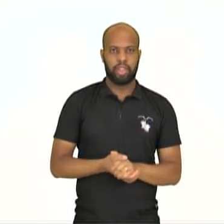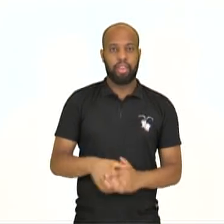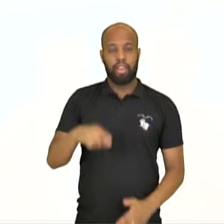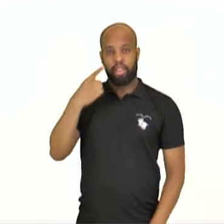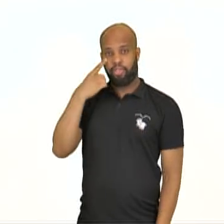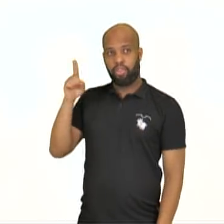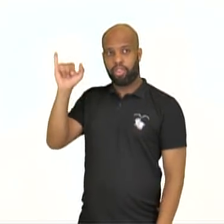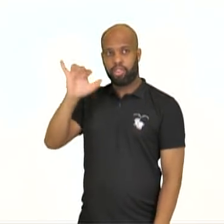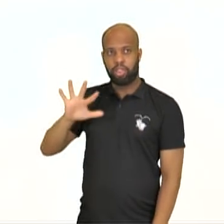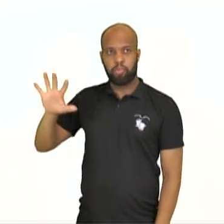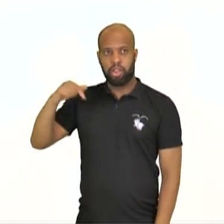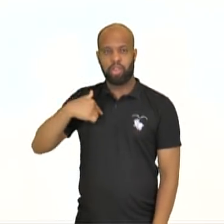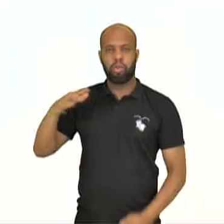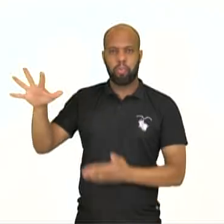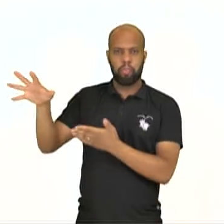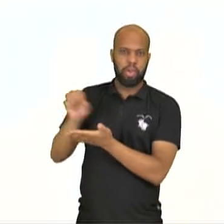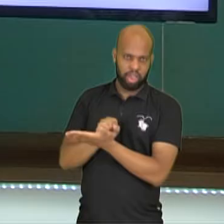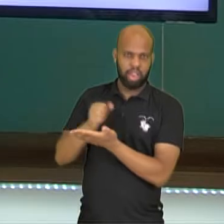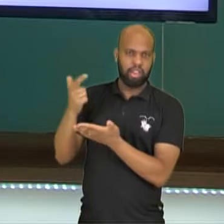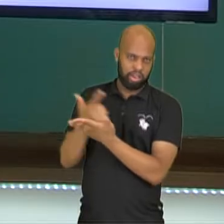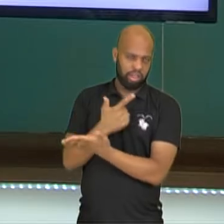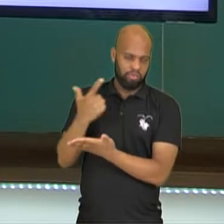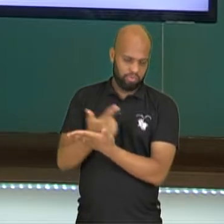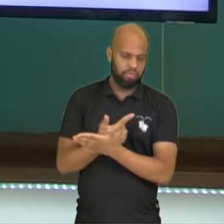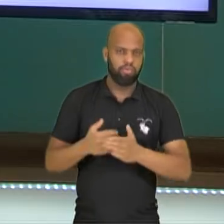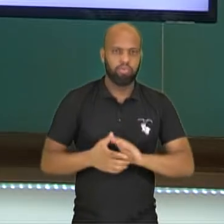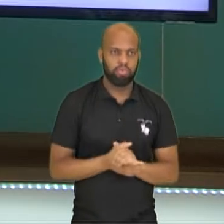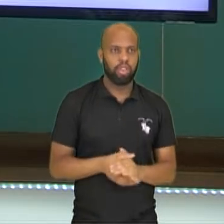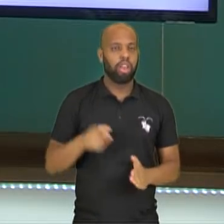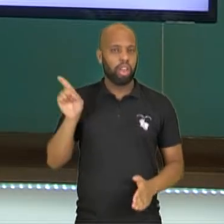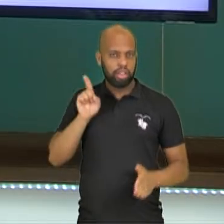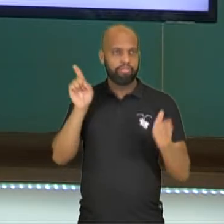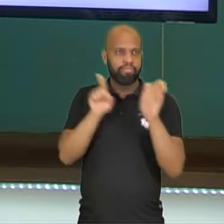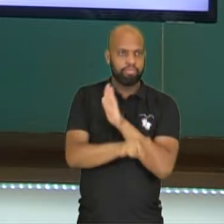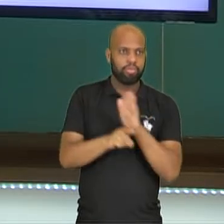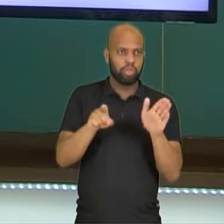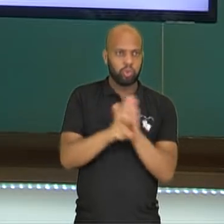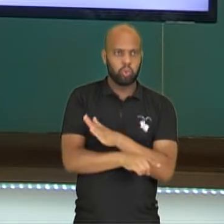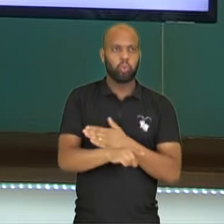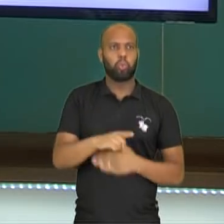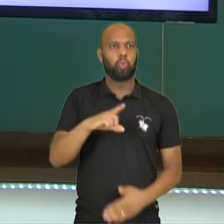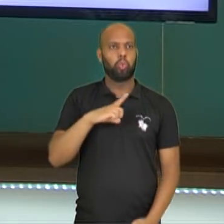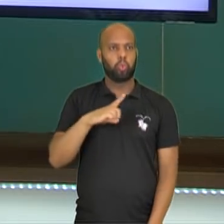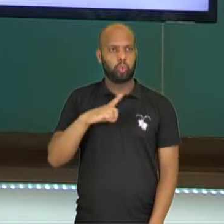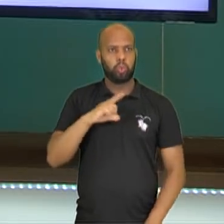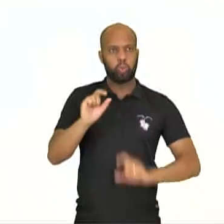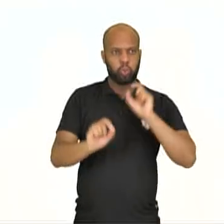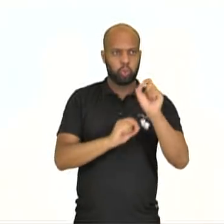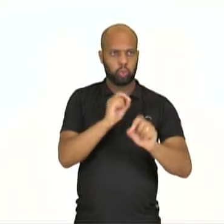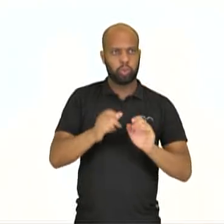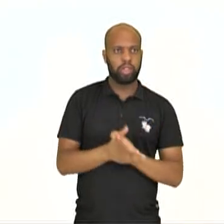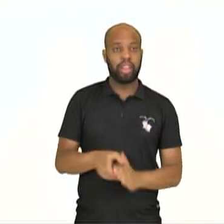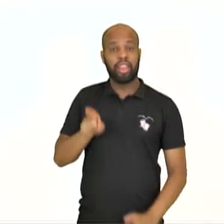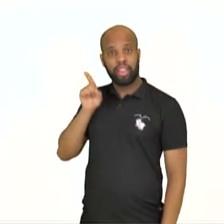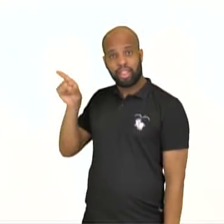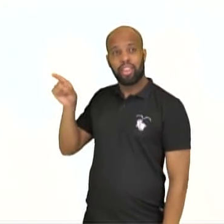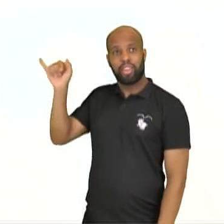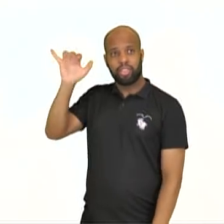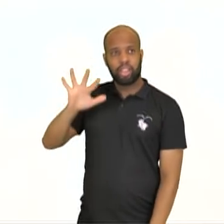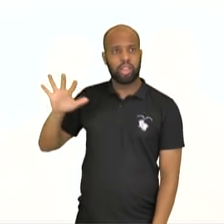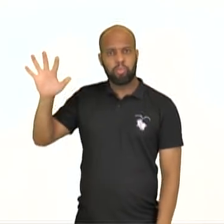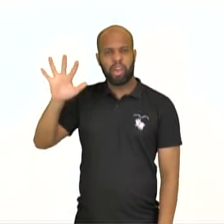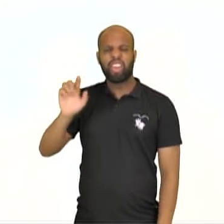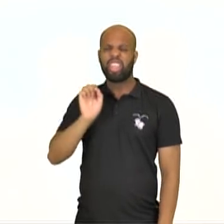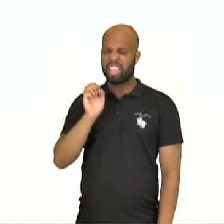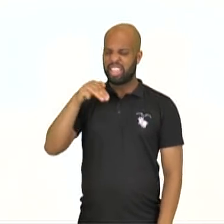Essa imagem aqui eu vou tirar de um livro do Bongiorno, certo? E essa questão está bem lá, está bem escrita ali. Ele diz o seguinte, nesta imagem, quem